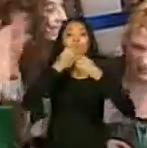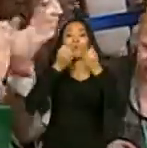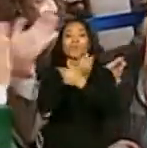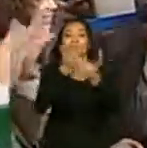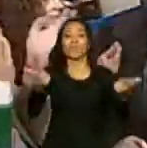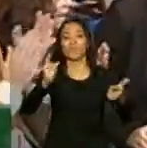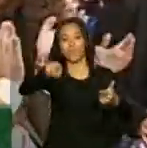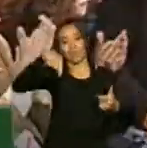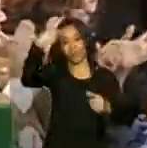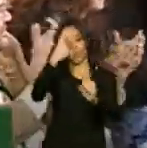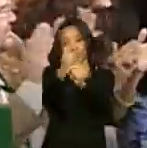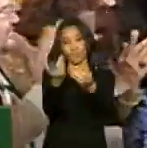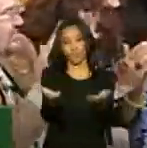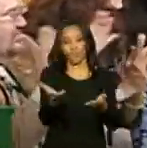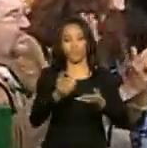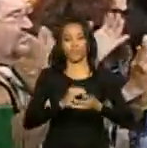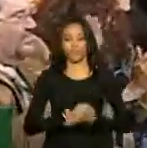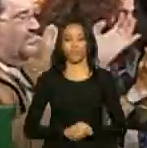sorte e até a próxima.